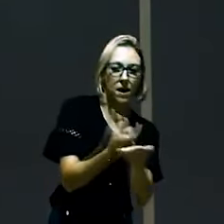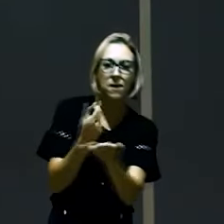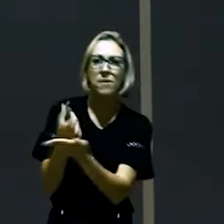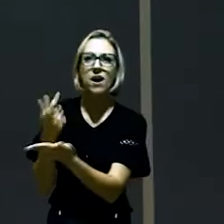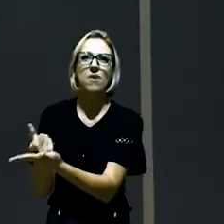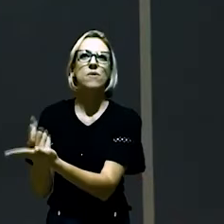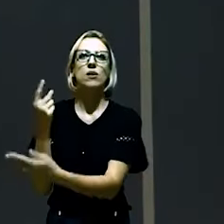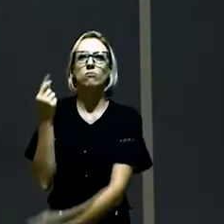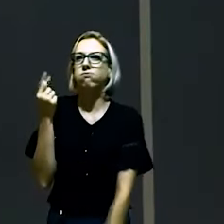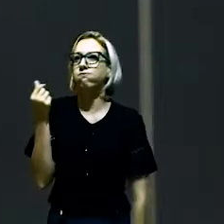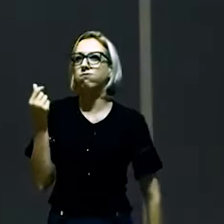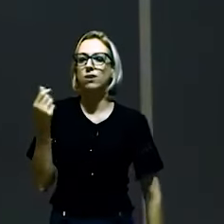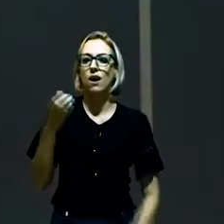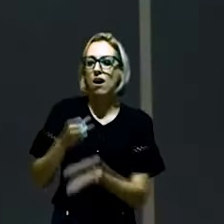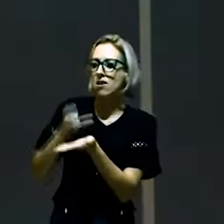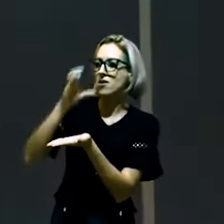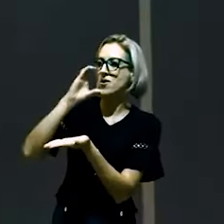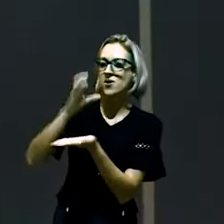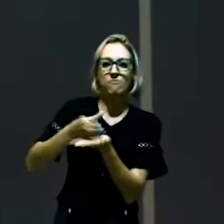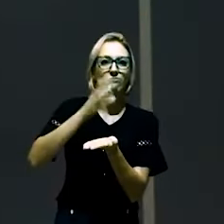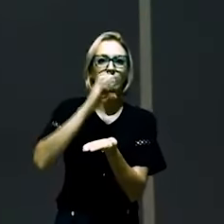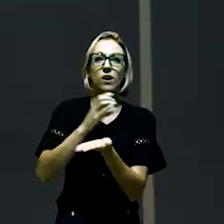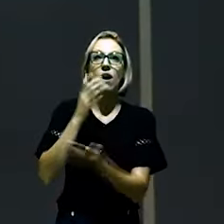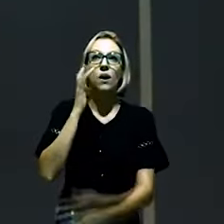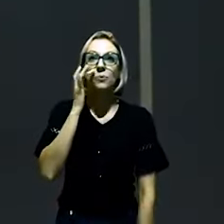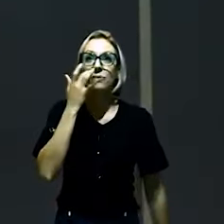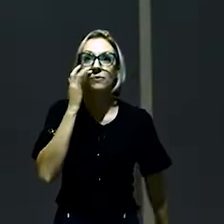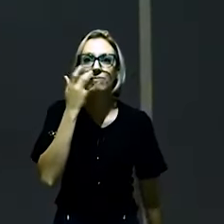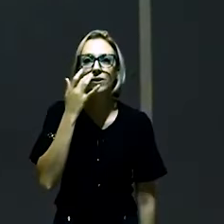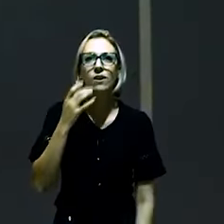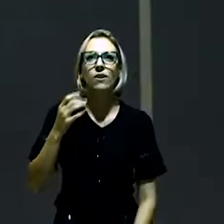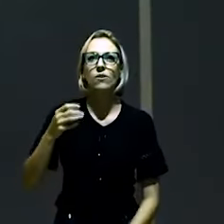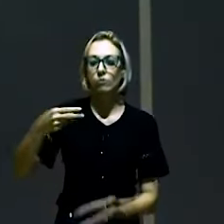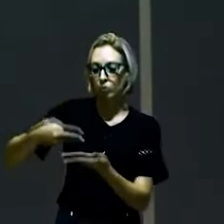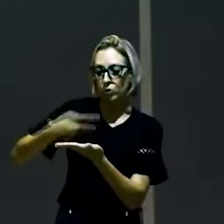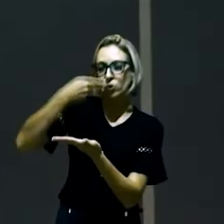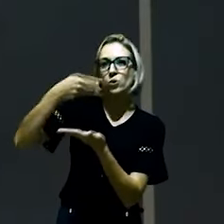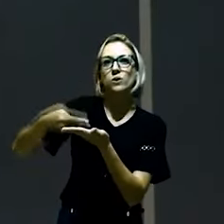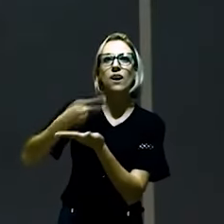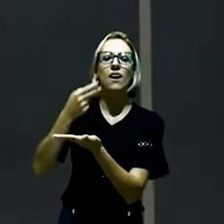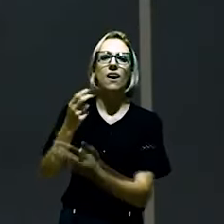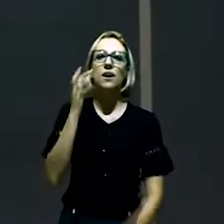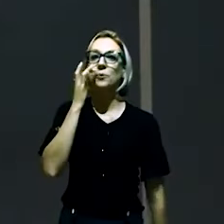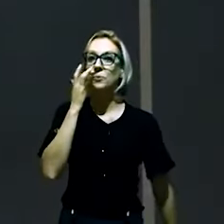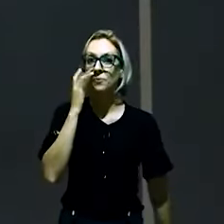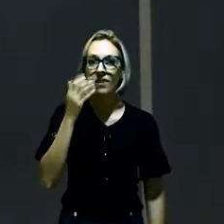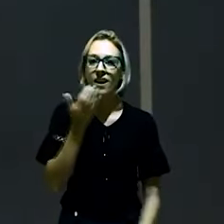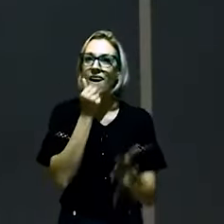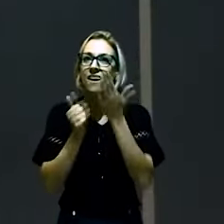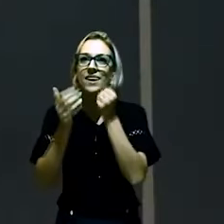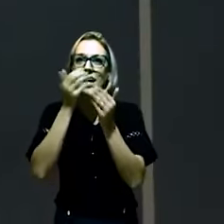toda a taça, todo o copo, tudo que Salomão ia tomar era de ouro, talheres de ouro. A comida no palácio